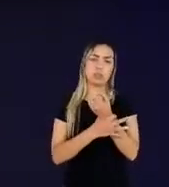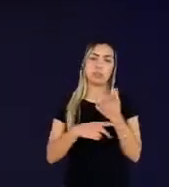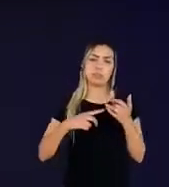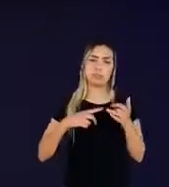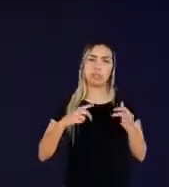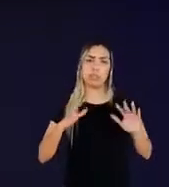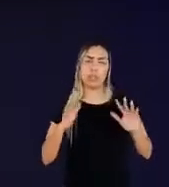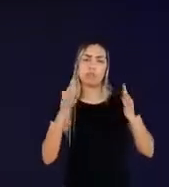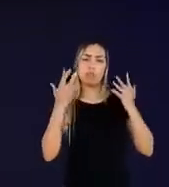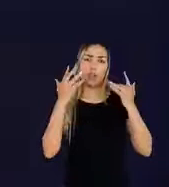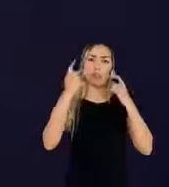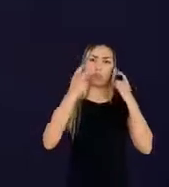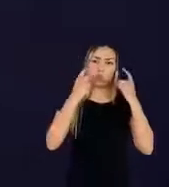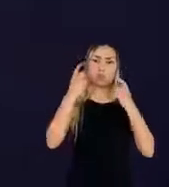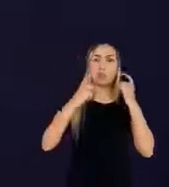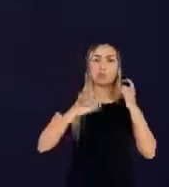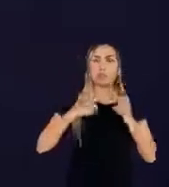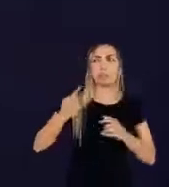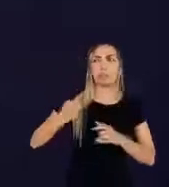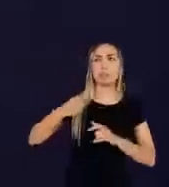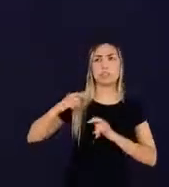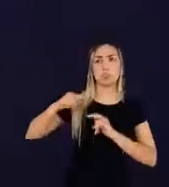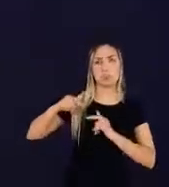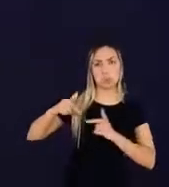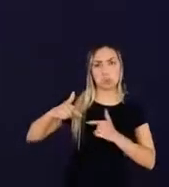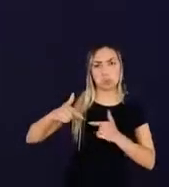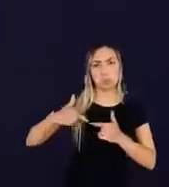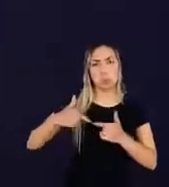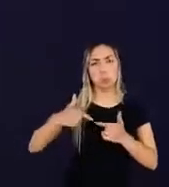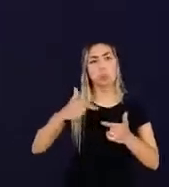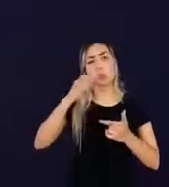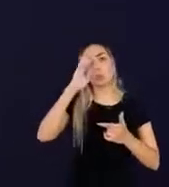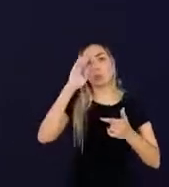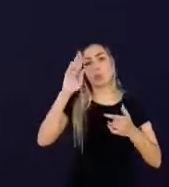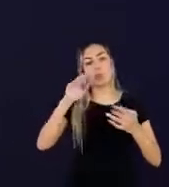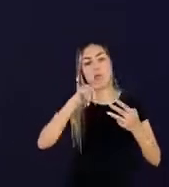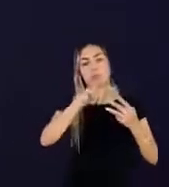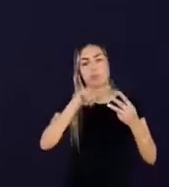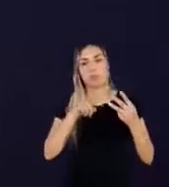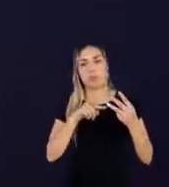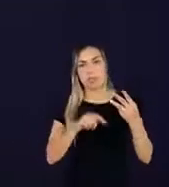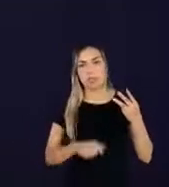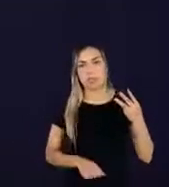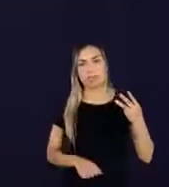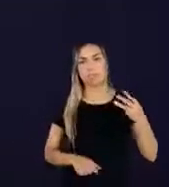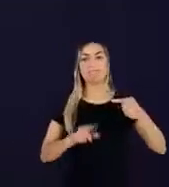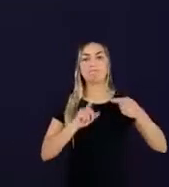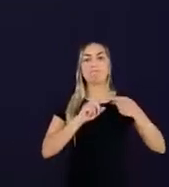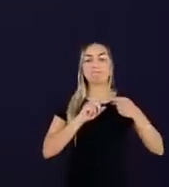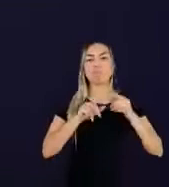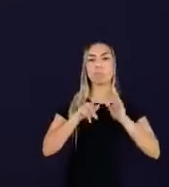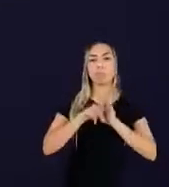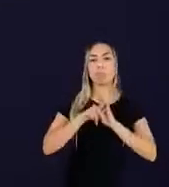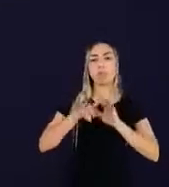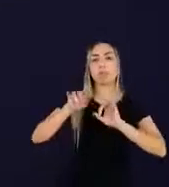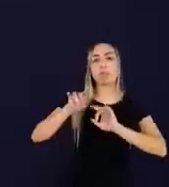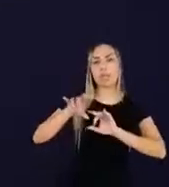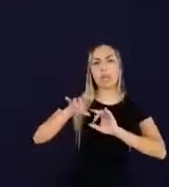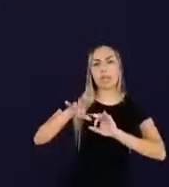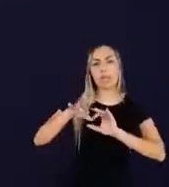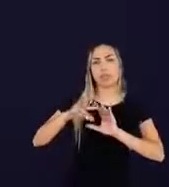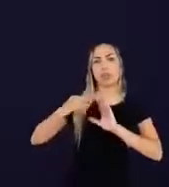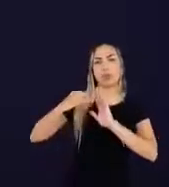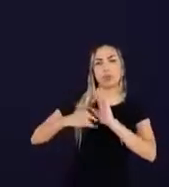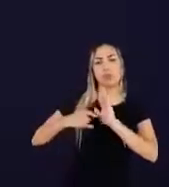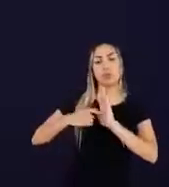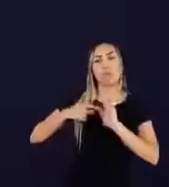realmente, mas temos trabalhado muito em três frentes. A primeira frente é uma nota técnica que nós já encaminhamos para a agência, foi aberta uma